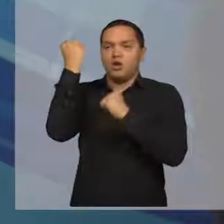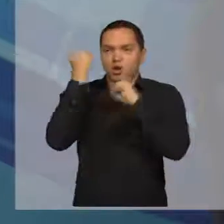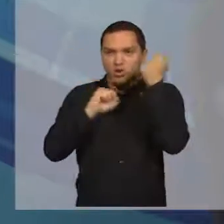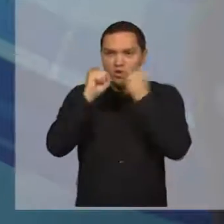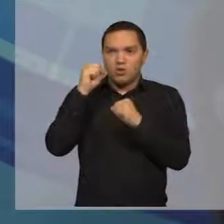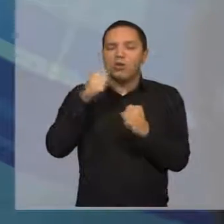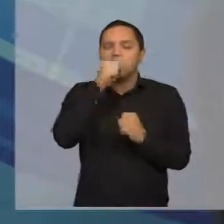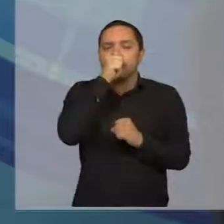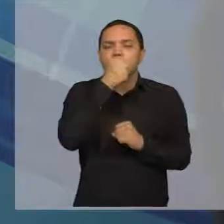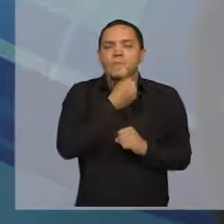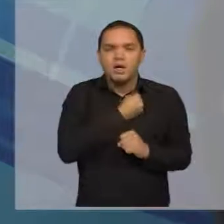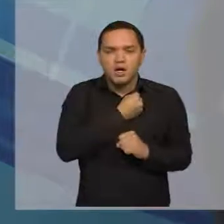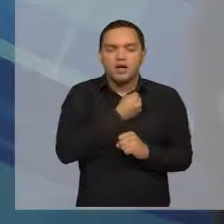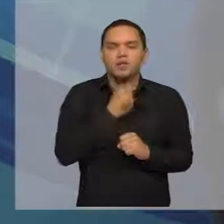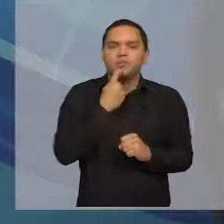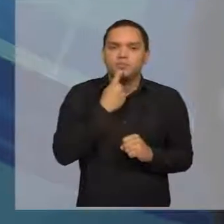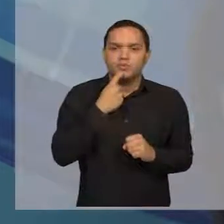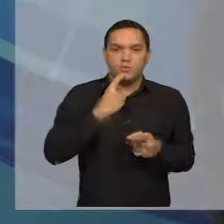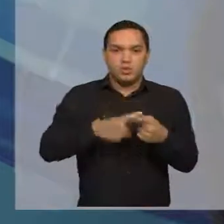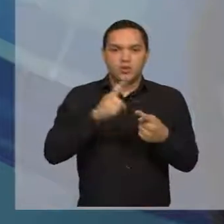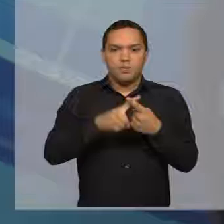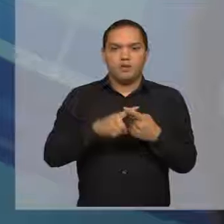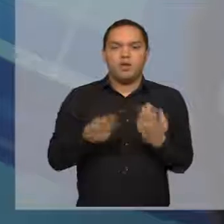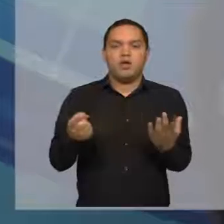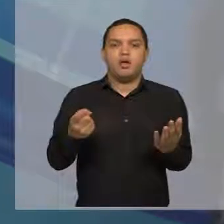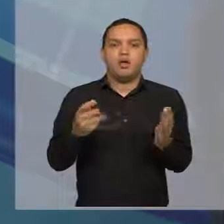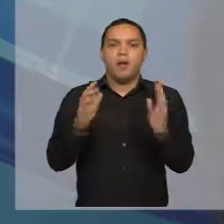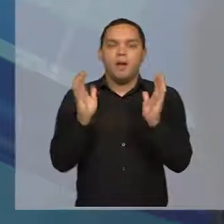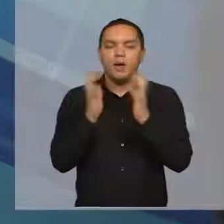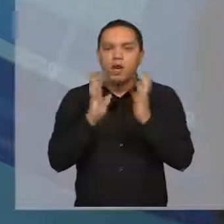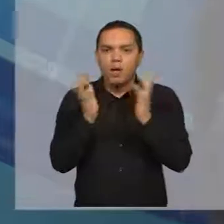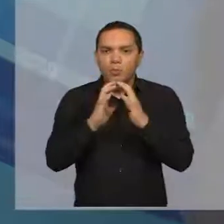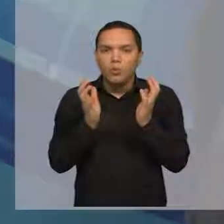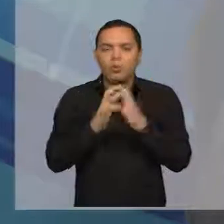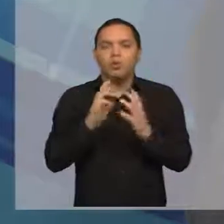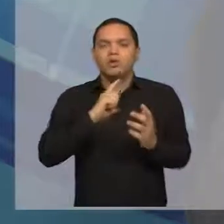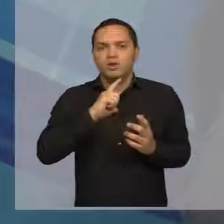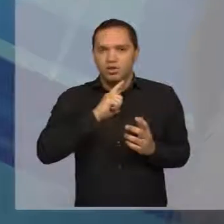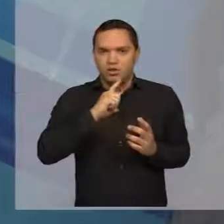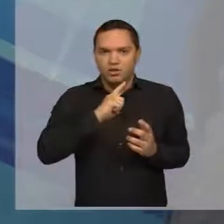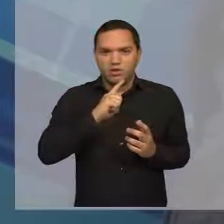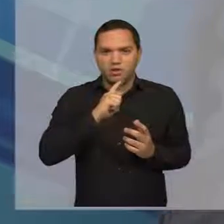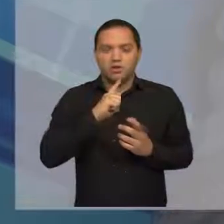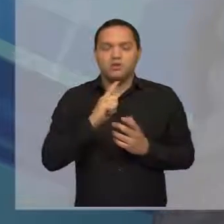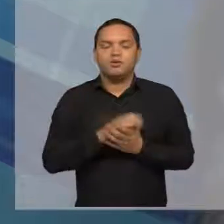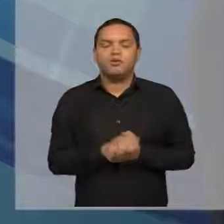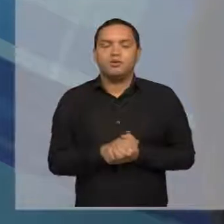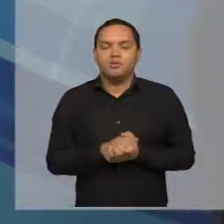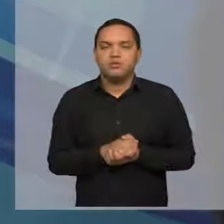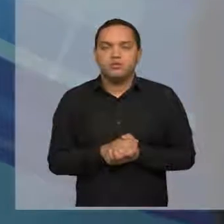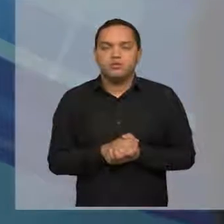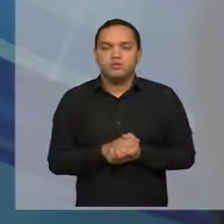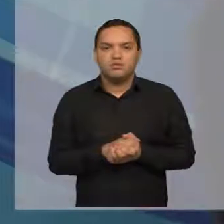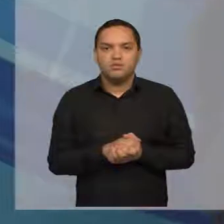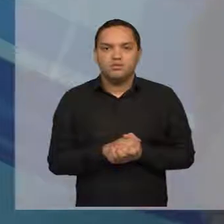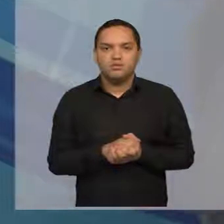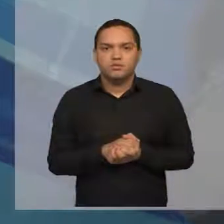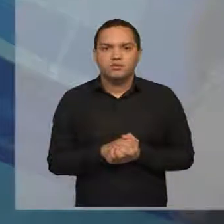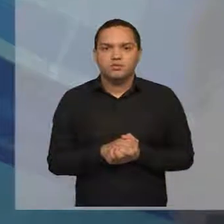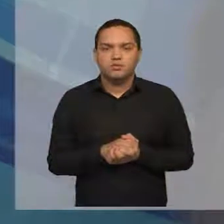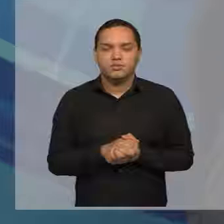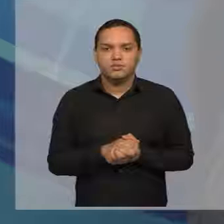no Maracanaú, na região de Pernambuco. Quer dizer, isso já foi dado região de Suape. Isso. Então, como é que nós vamos